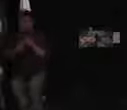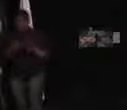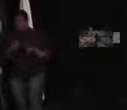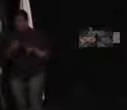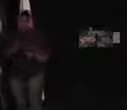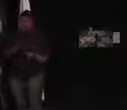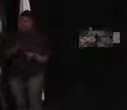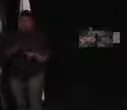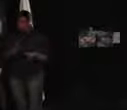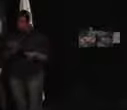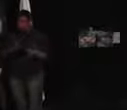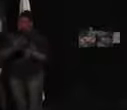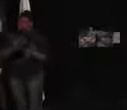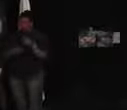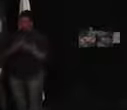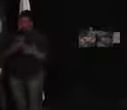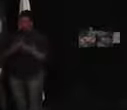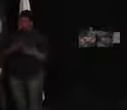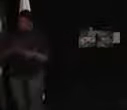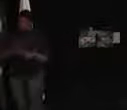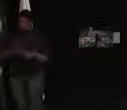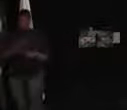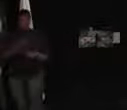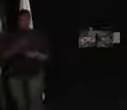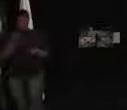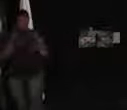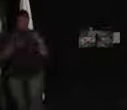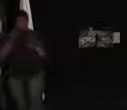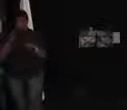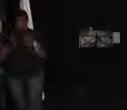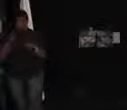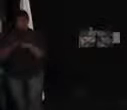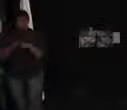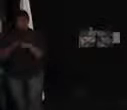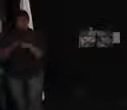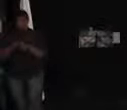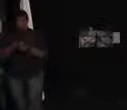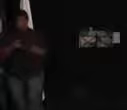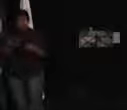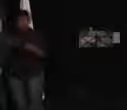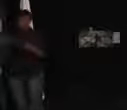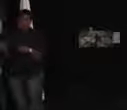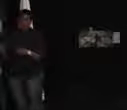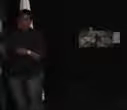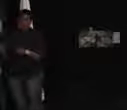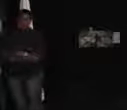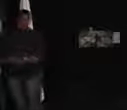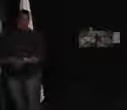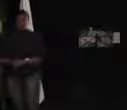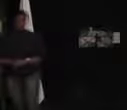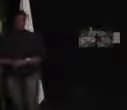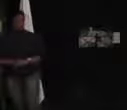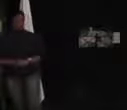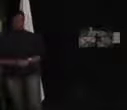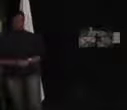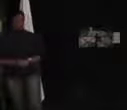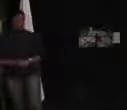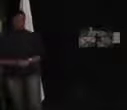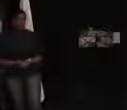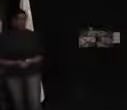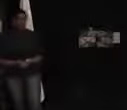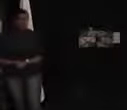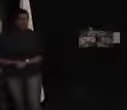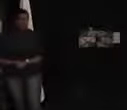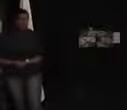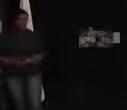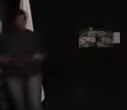no humor. Bem, eu quero que isso fique aqui, né? Não só na hiperatividade física,